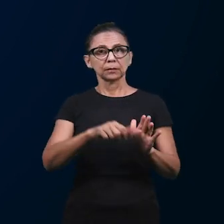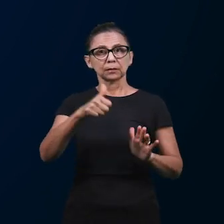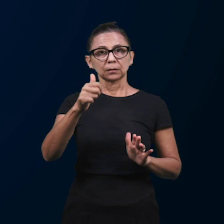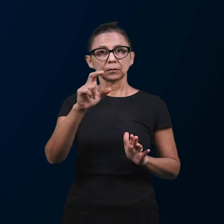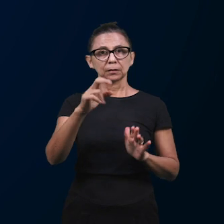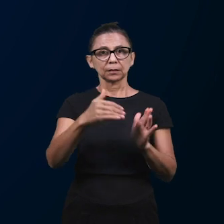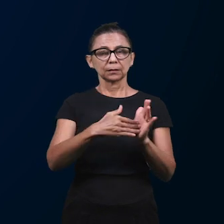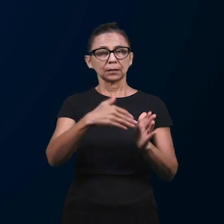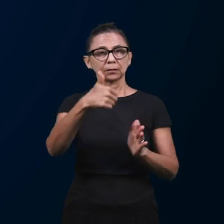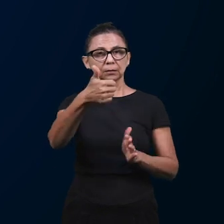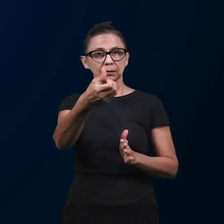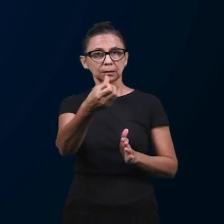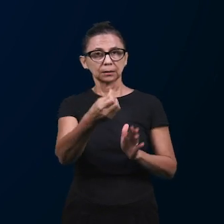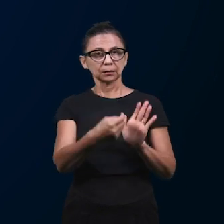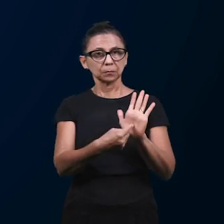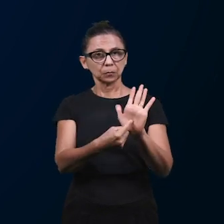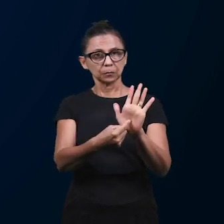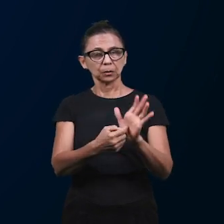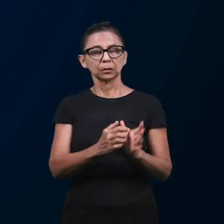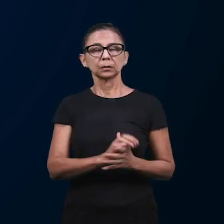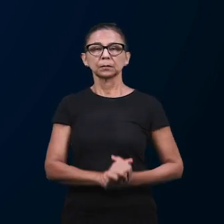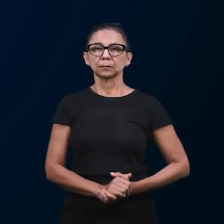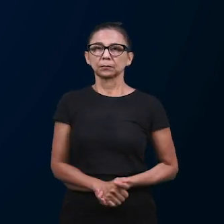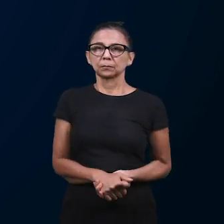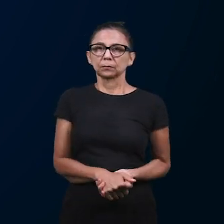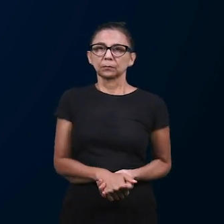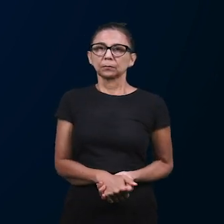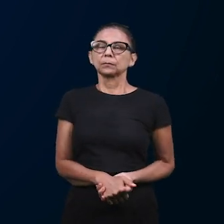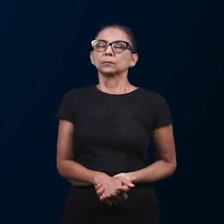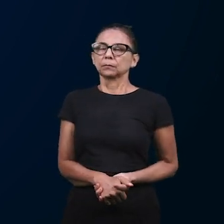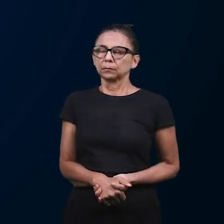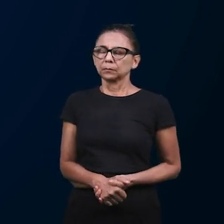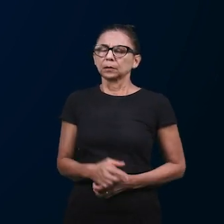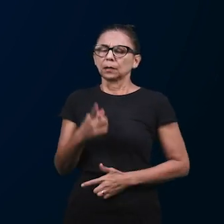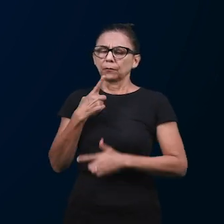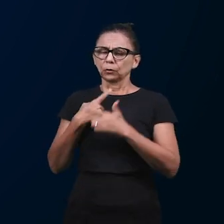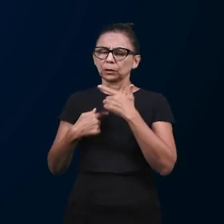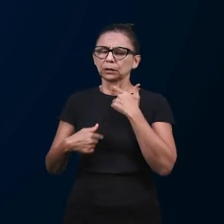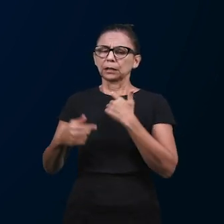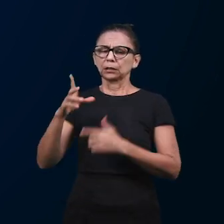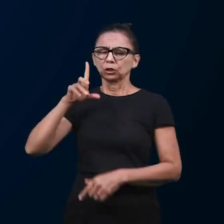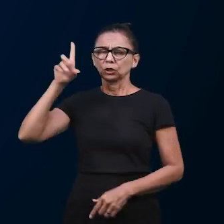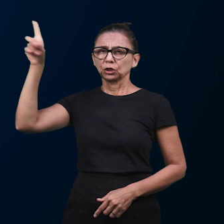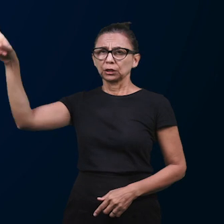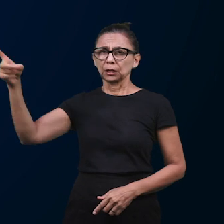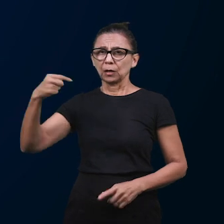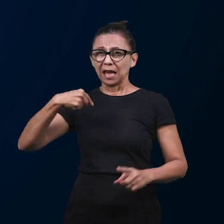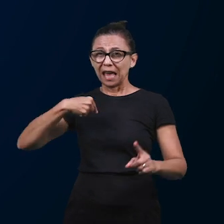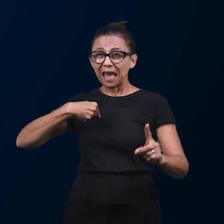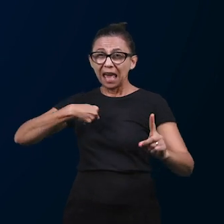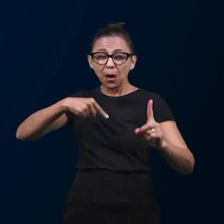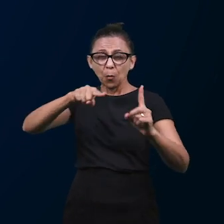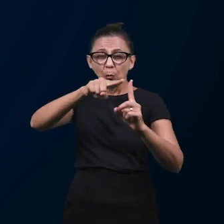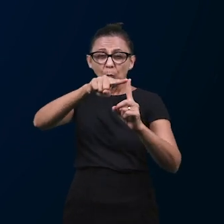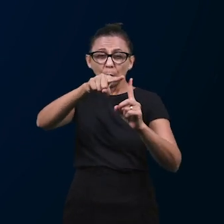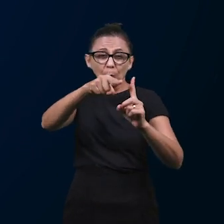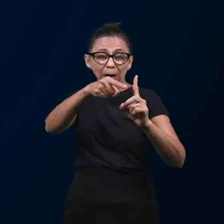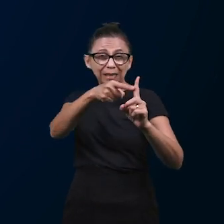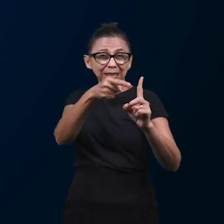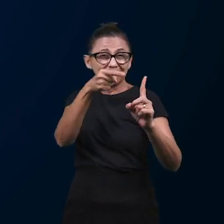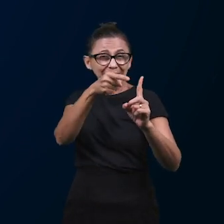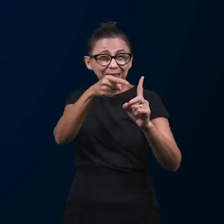versículos 15 e 16, ele vai dizer assim: mas quando aprouve a Deus, que desde o ventre de minha mãe